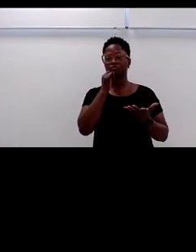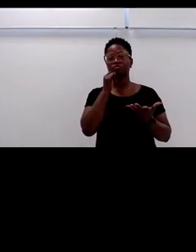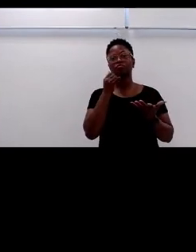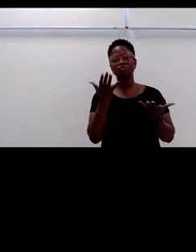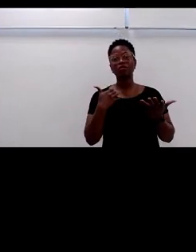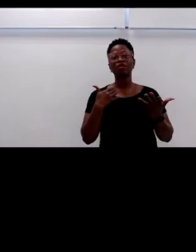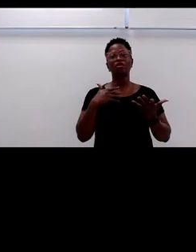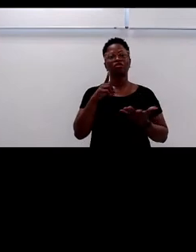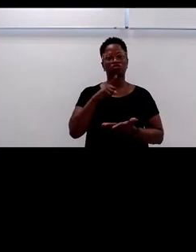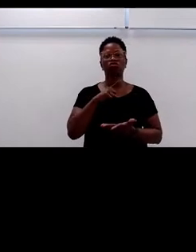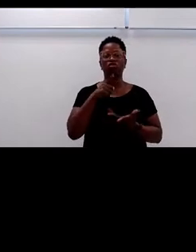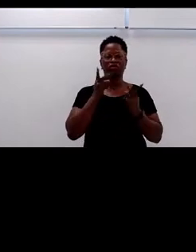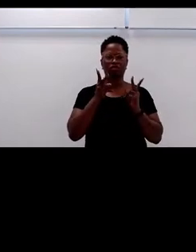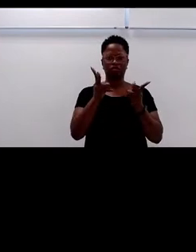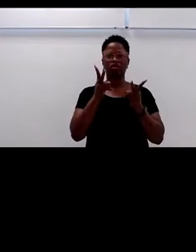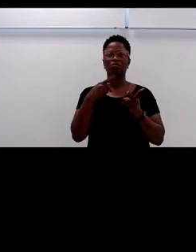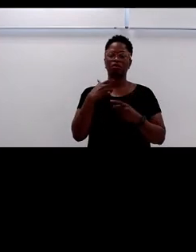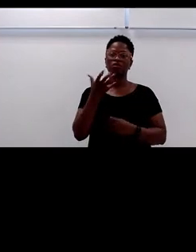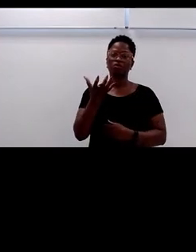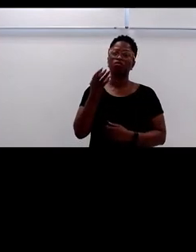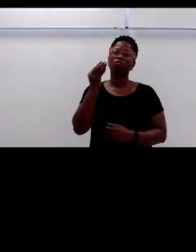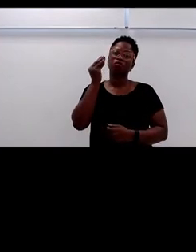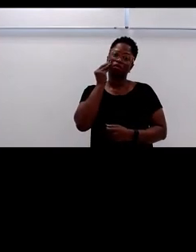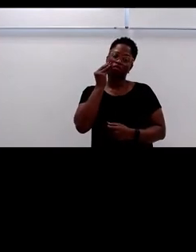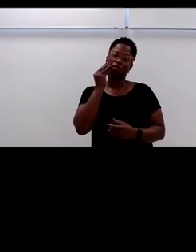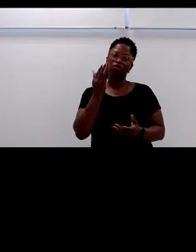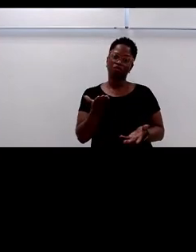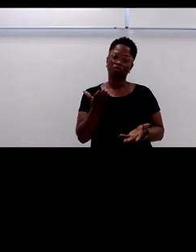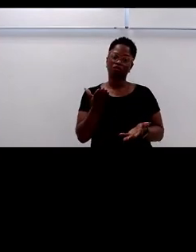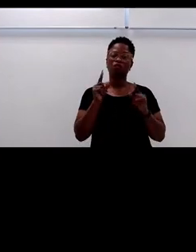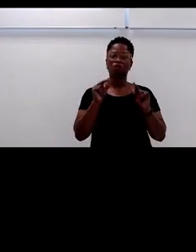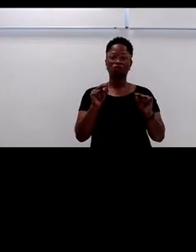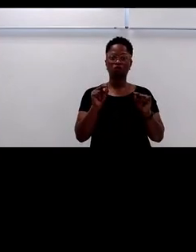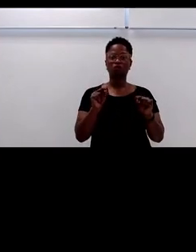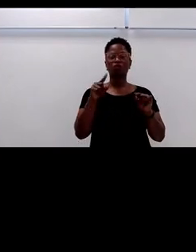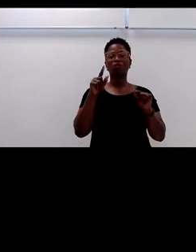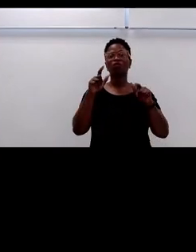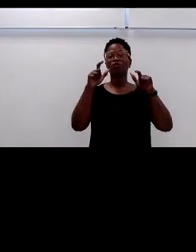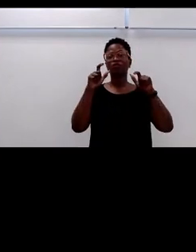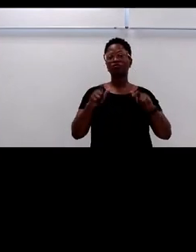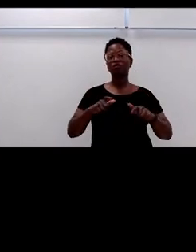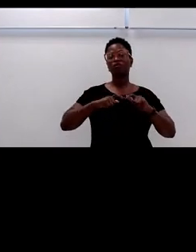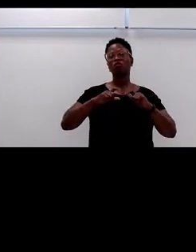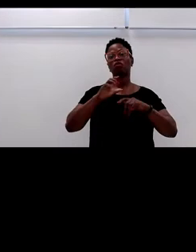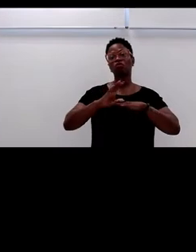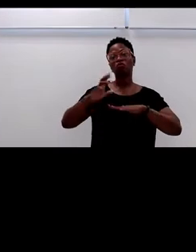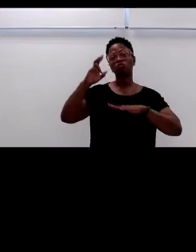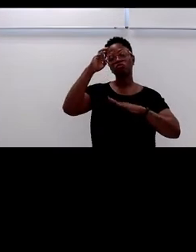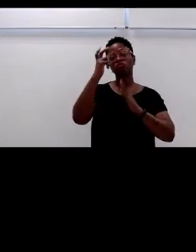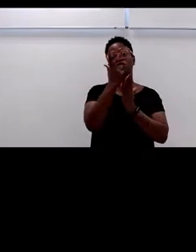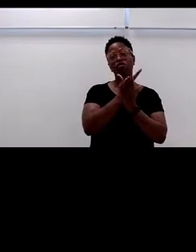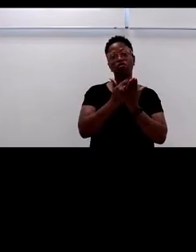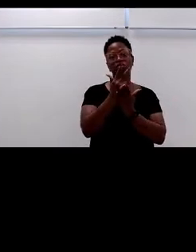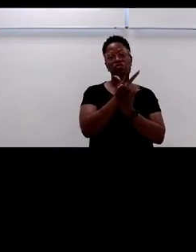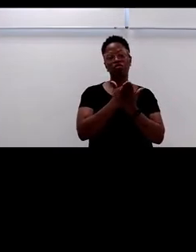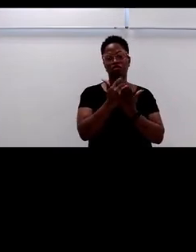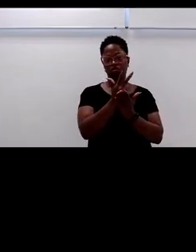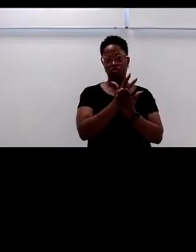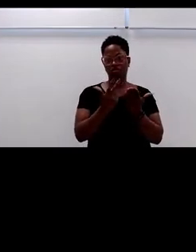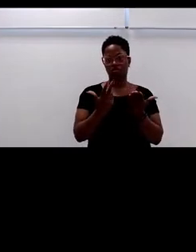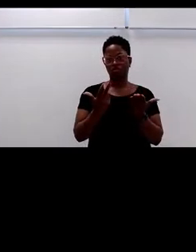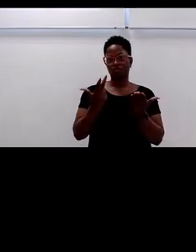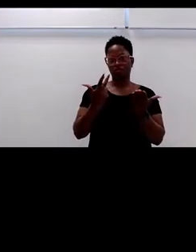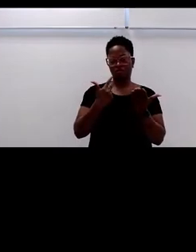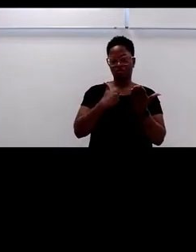bicicleta. Estou sempre buscando ficar onde tem a pintura e desenho. Não me formei em pintura, me formei em gravura.